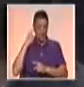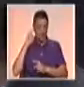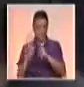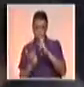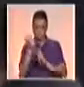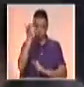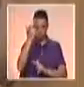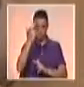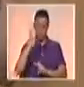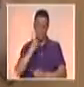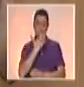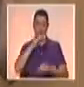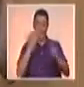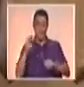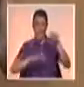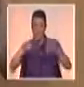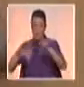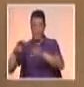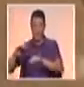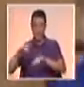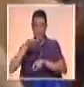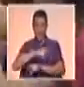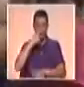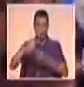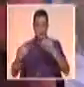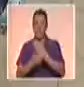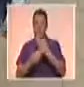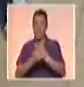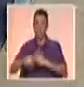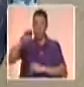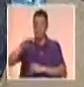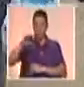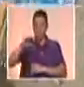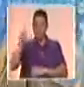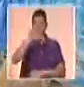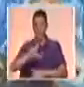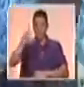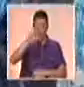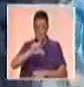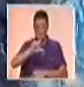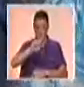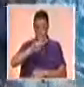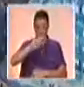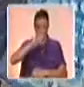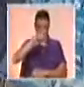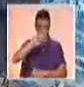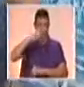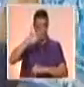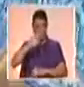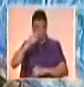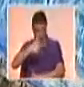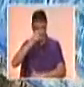aumenta consoante a idade, sendo o mais comum na população idosa. Lisboa e Val do Tejo é a região onde existe uma